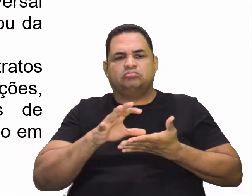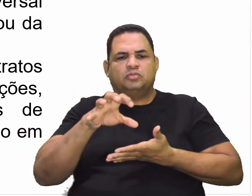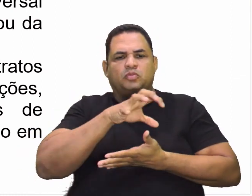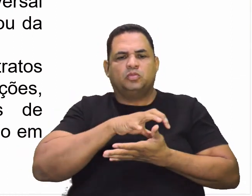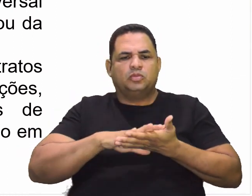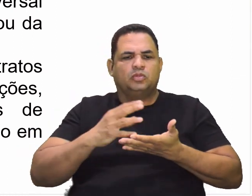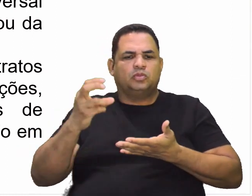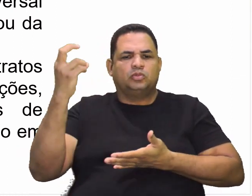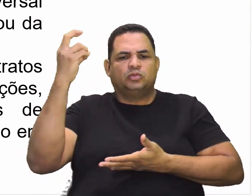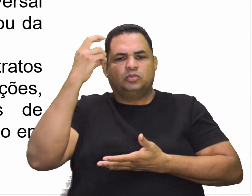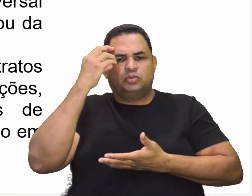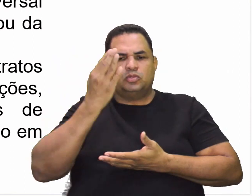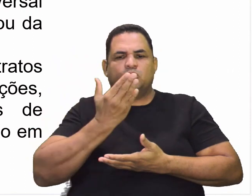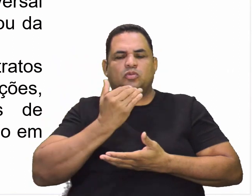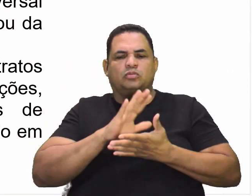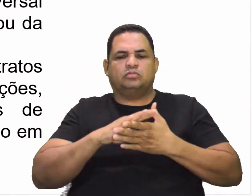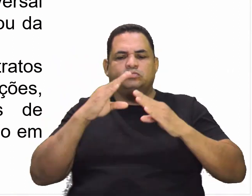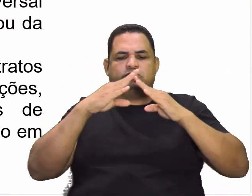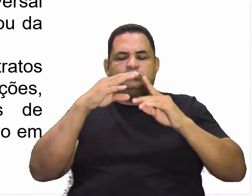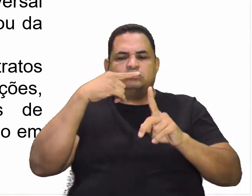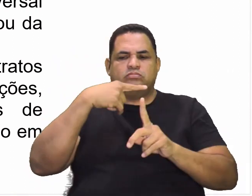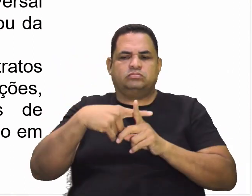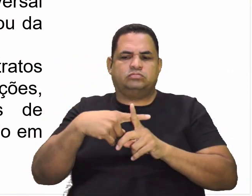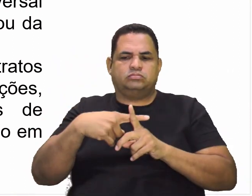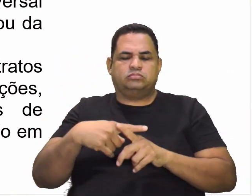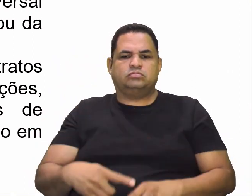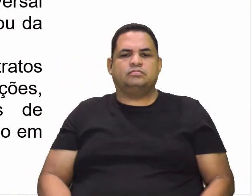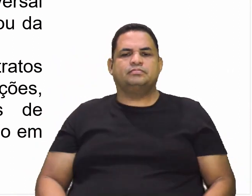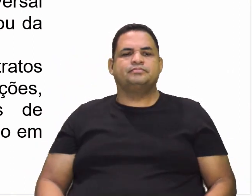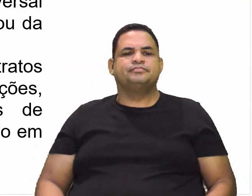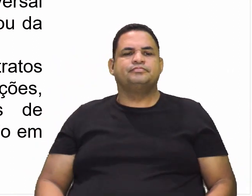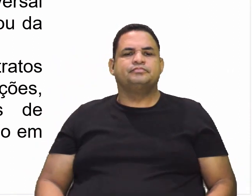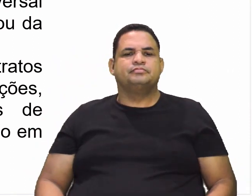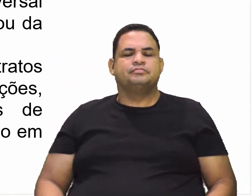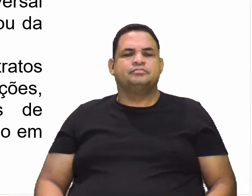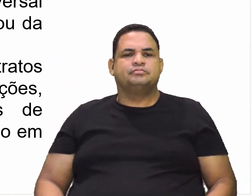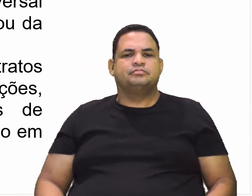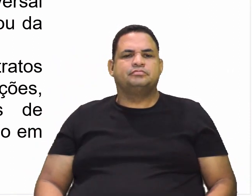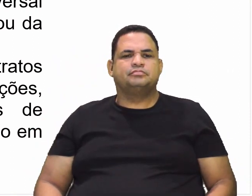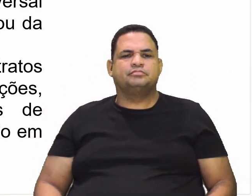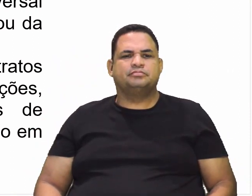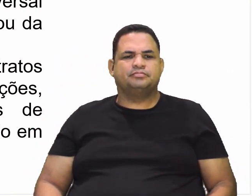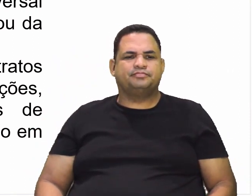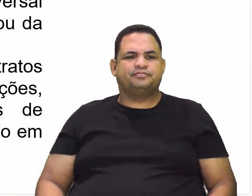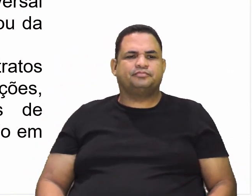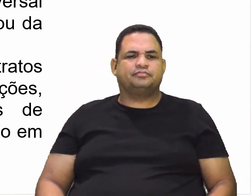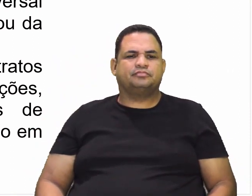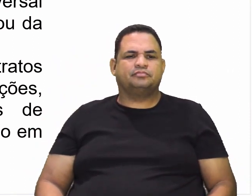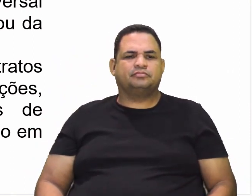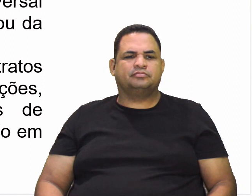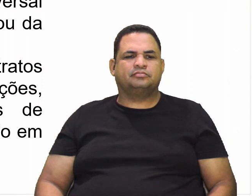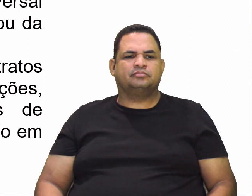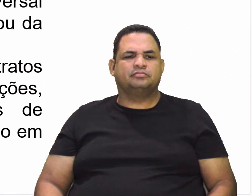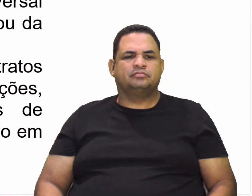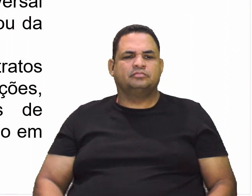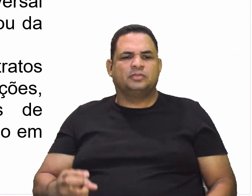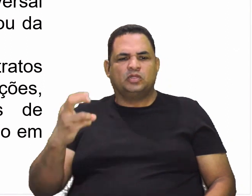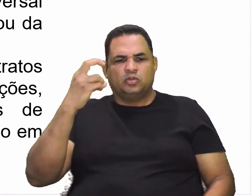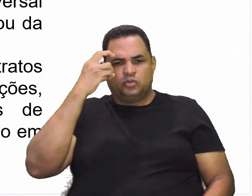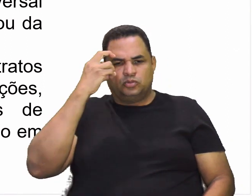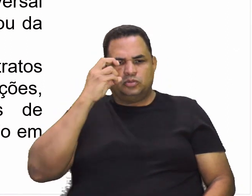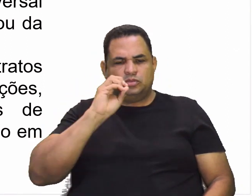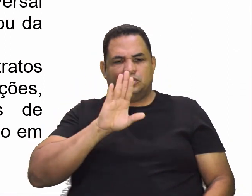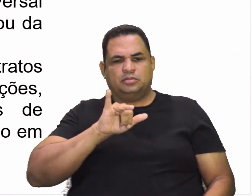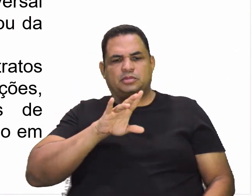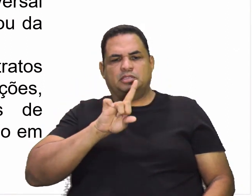manifestações culturais, comidas e igrejas. Isso é cultura material? A cultura